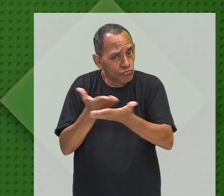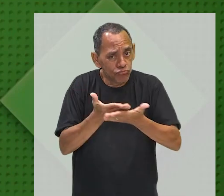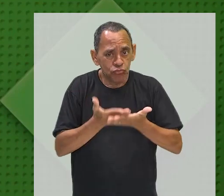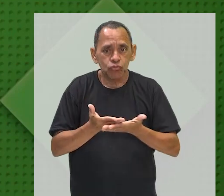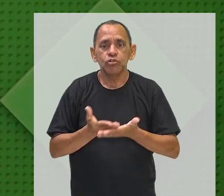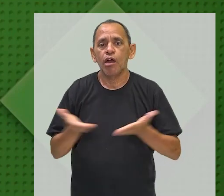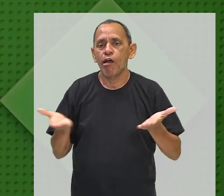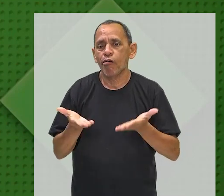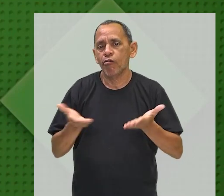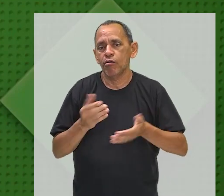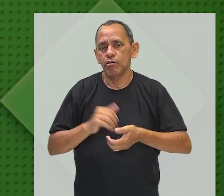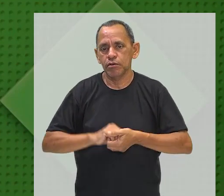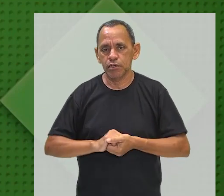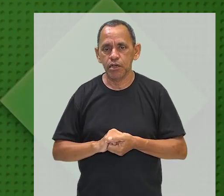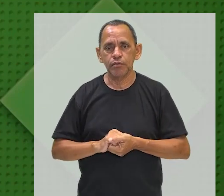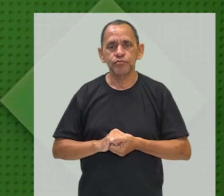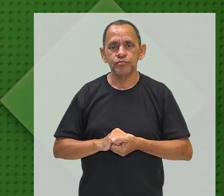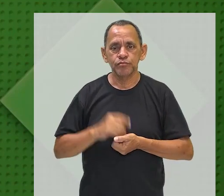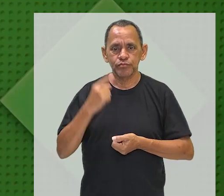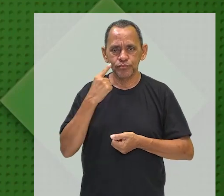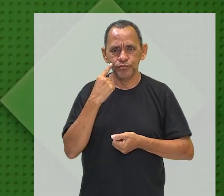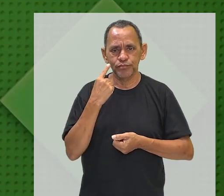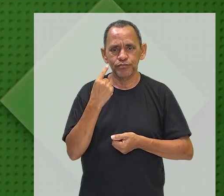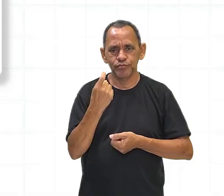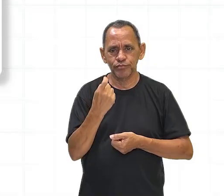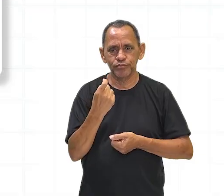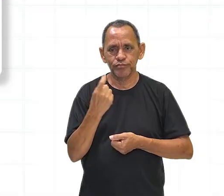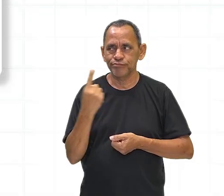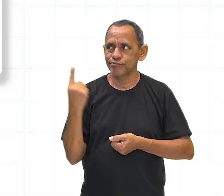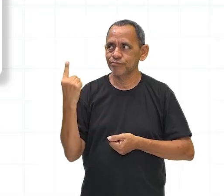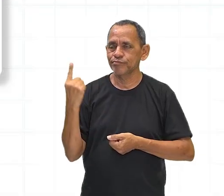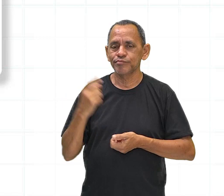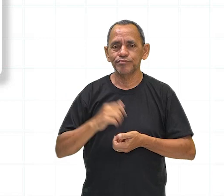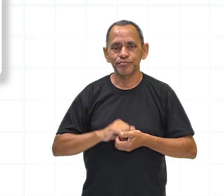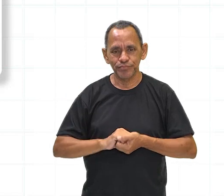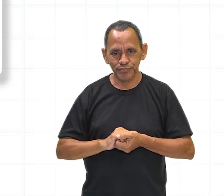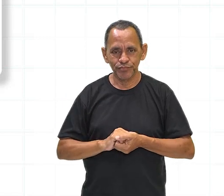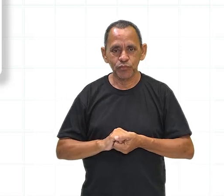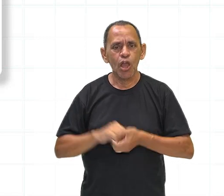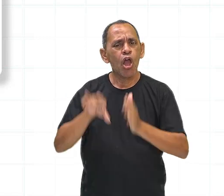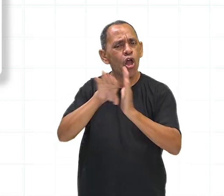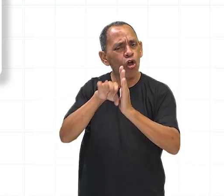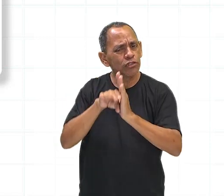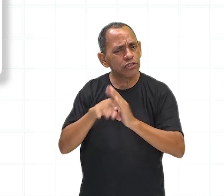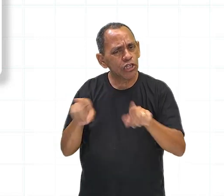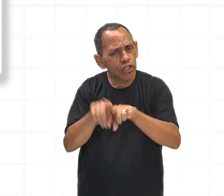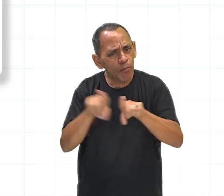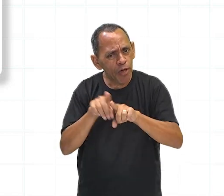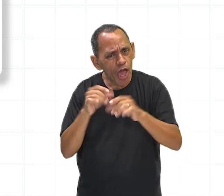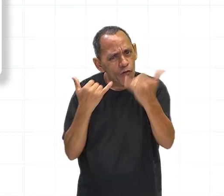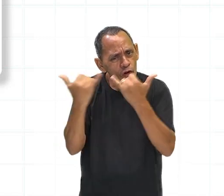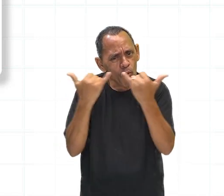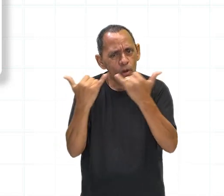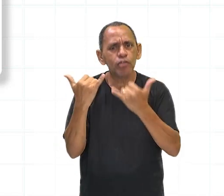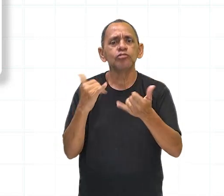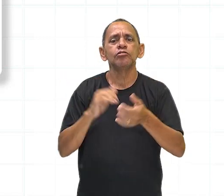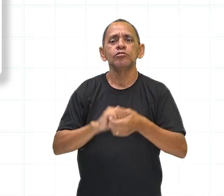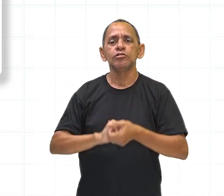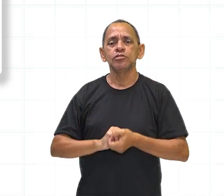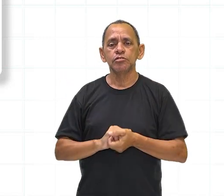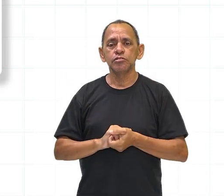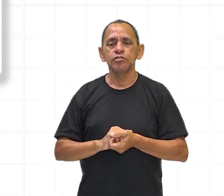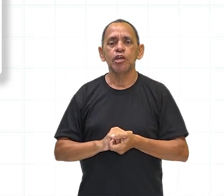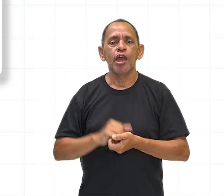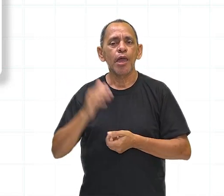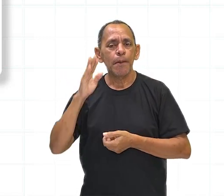sobre eles e nesse momento a gente observa a nossa primeira imagem trazendo aí conceitos, né, e também informações importantes sobre o